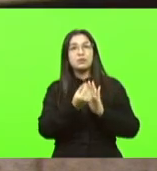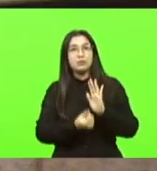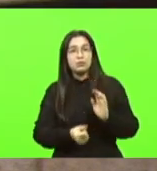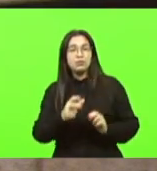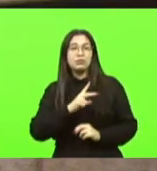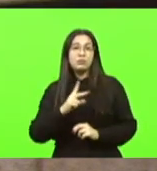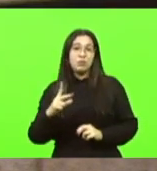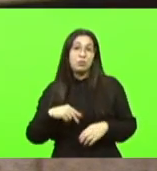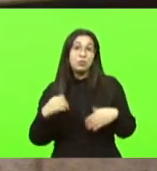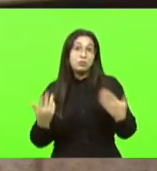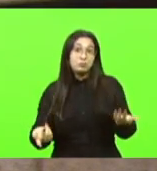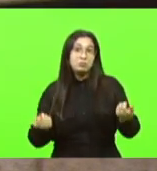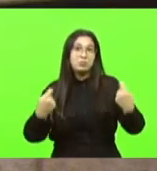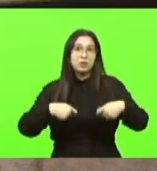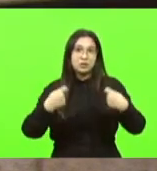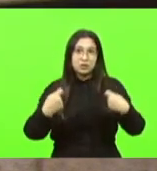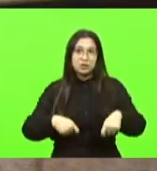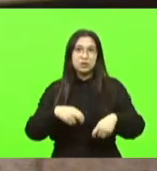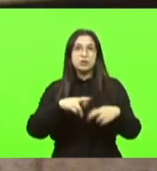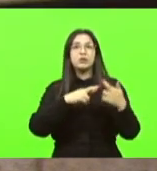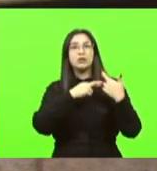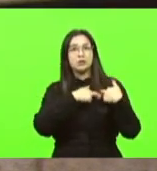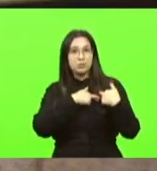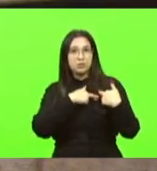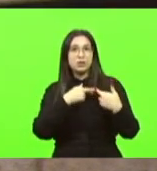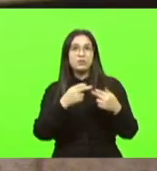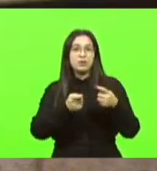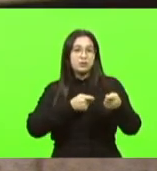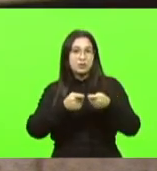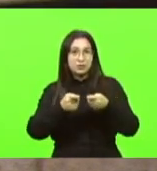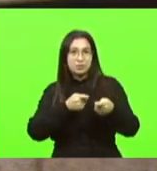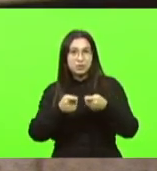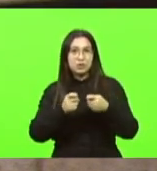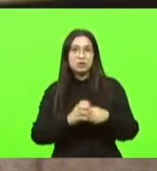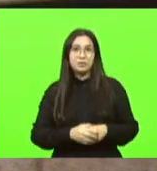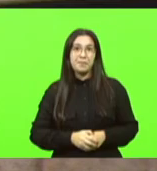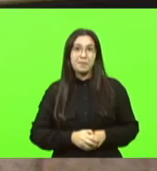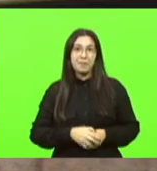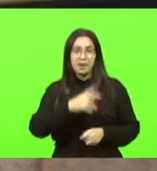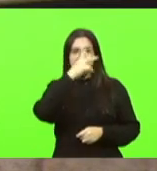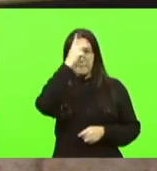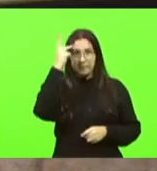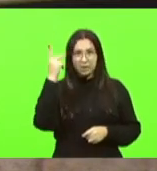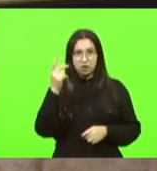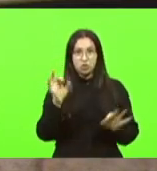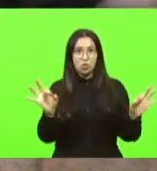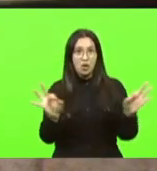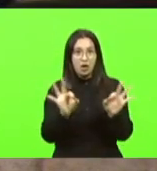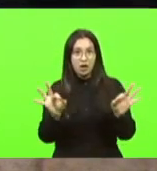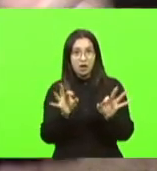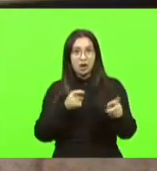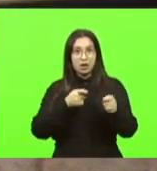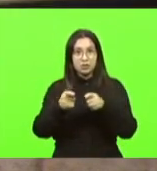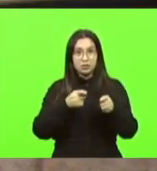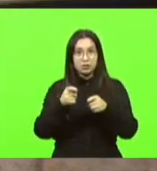nós temos ter responsabilidade com o dinheiro público se vocês querem alguém que não tenha responsabilidade com dinheiro público vota no PT